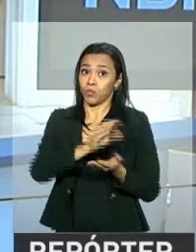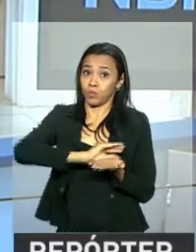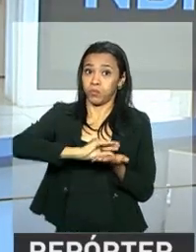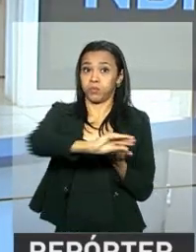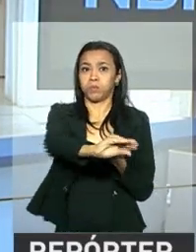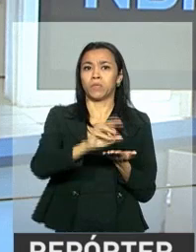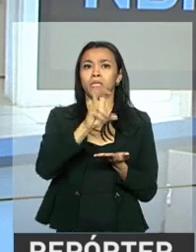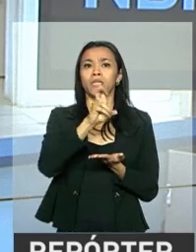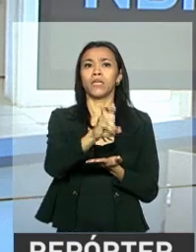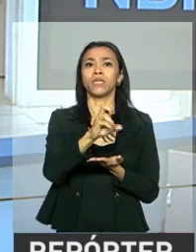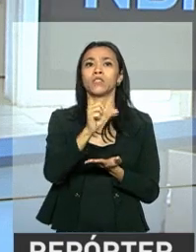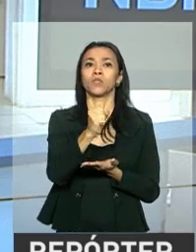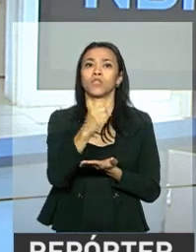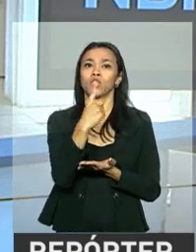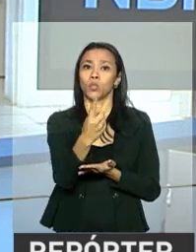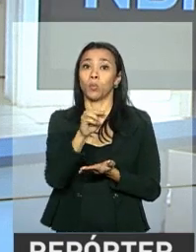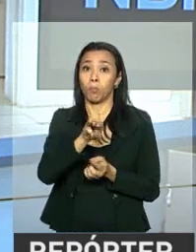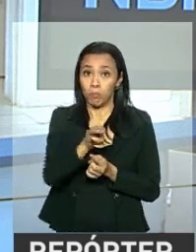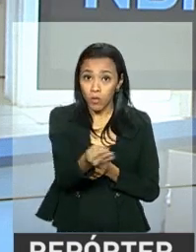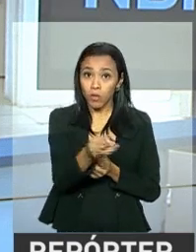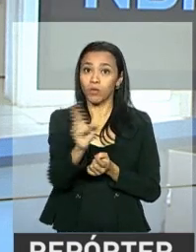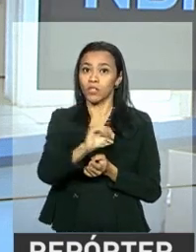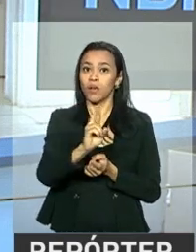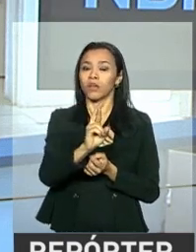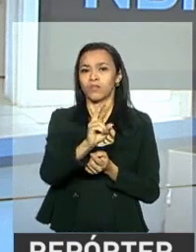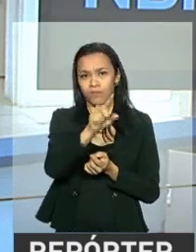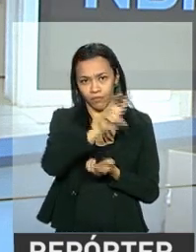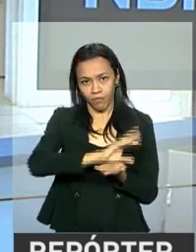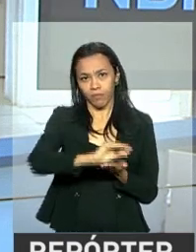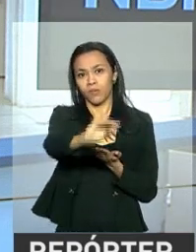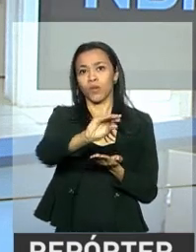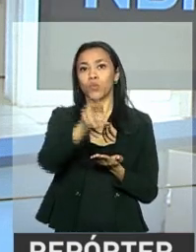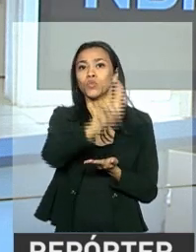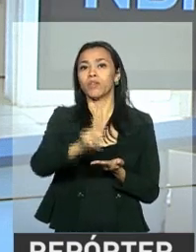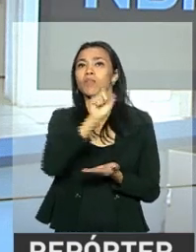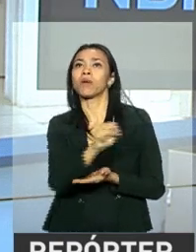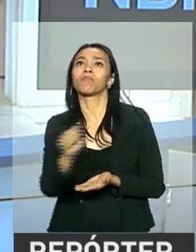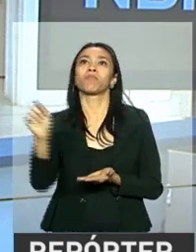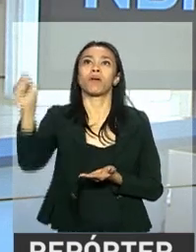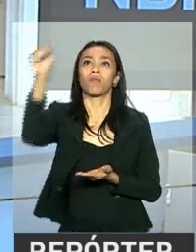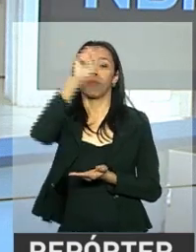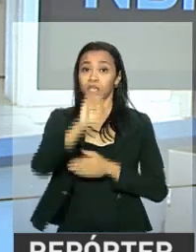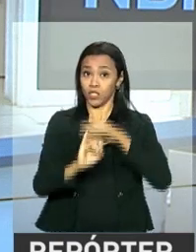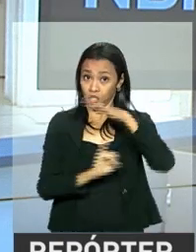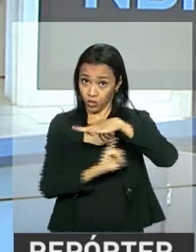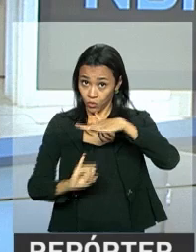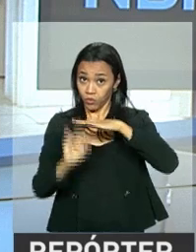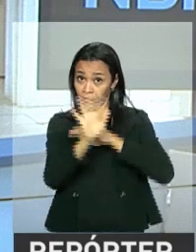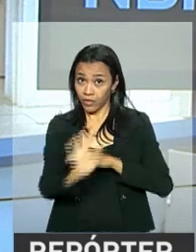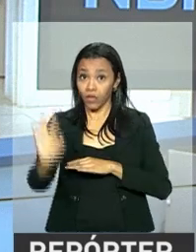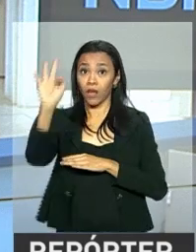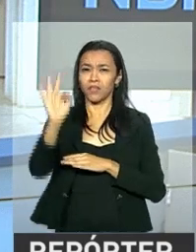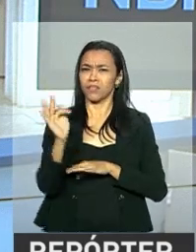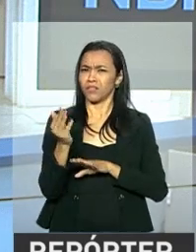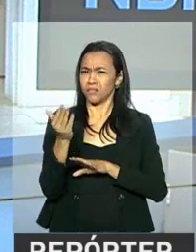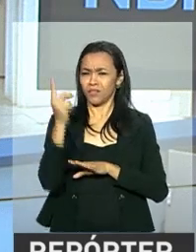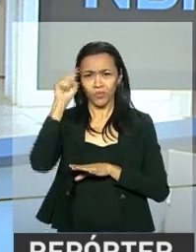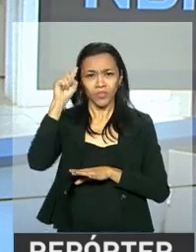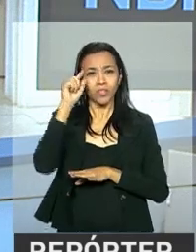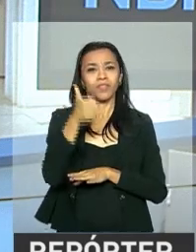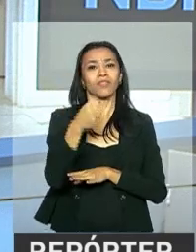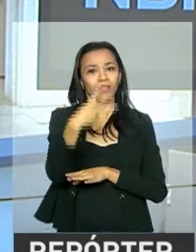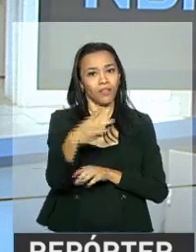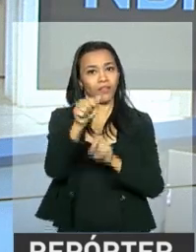581 milhões reais vão para universidades e institutos federais desde o dia 13 de Maio o